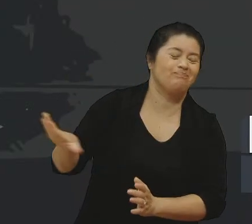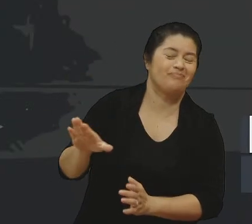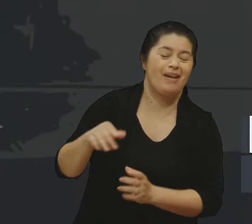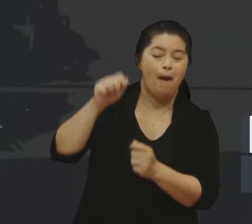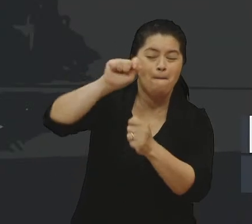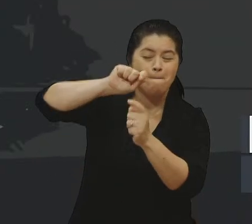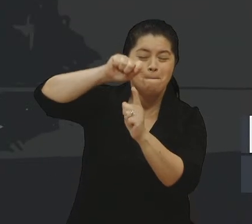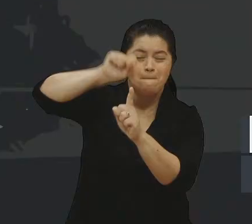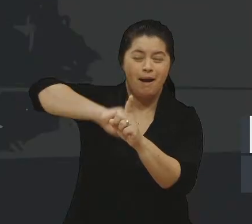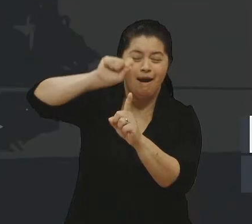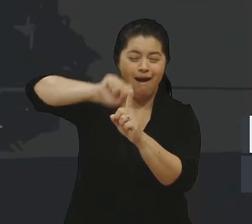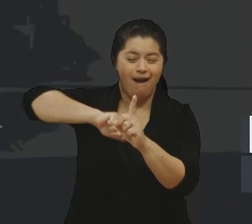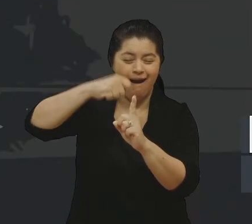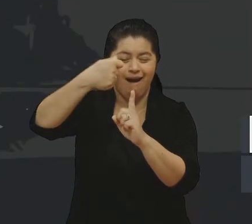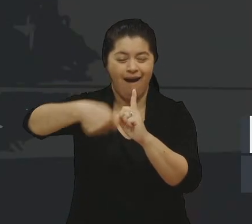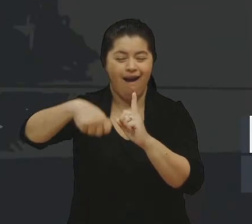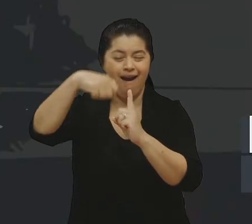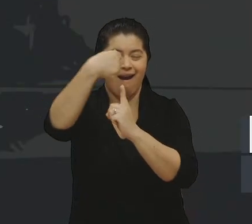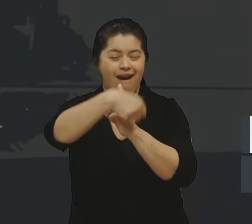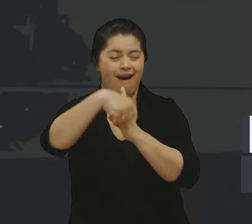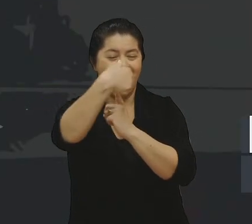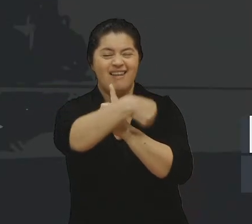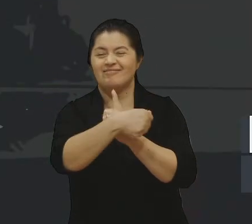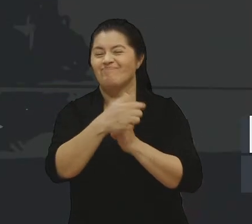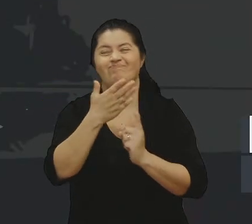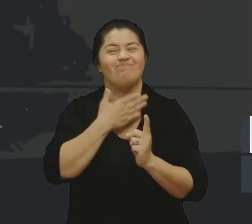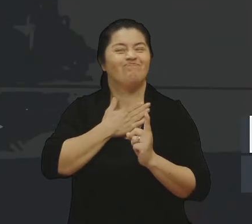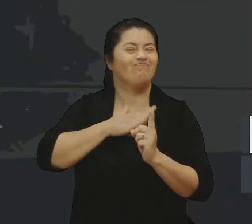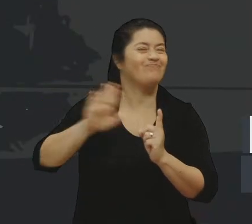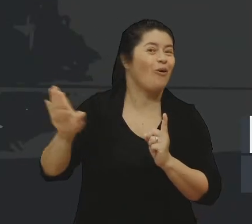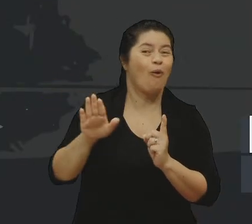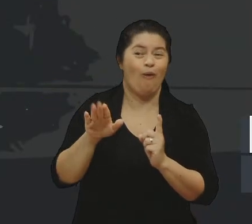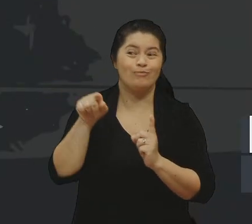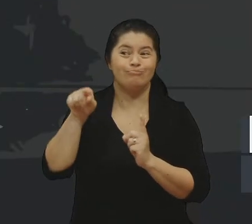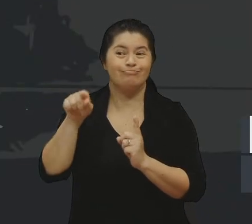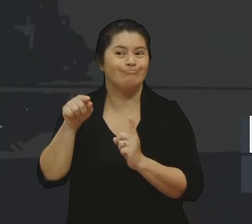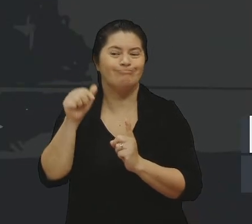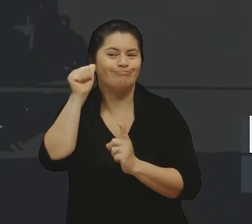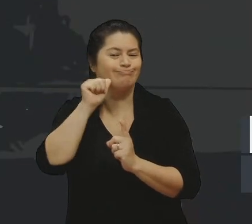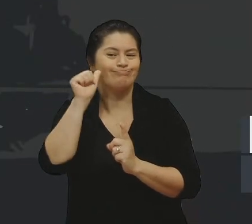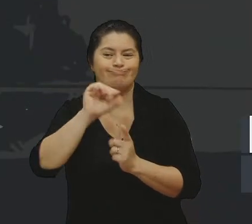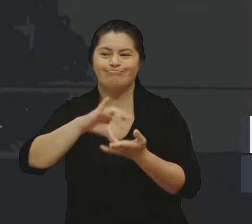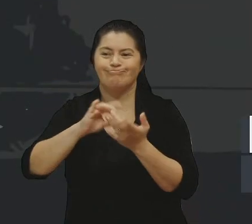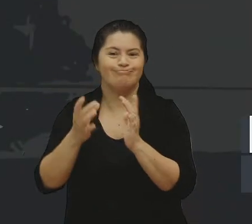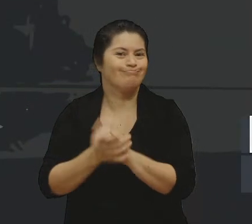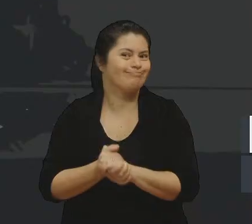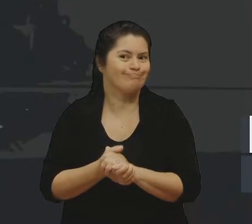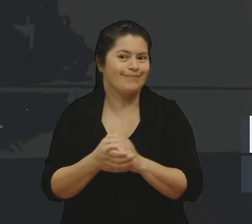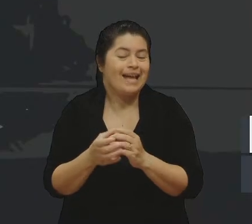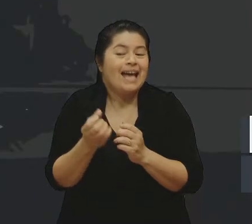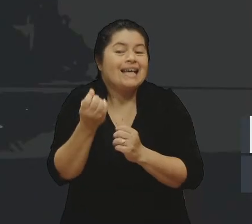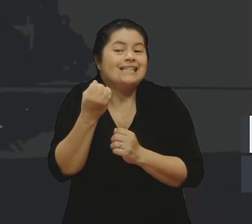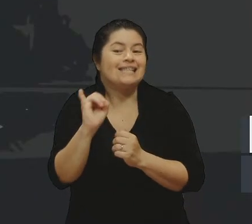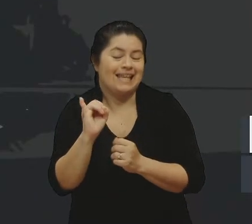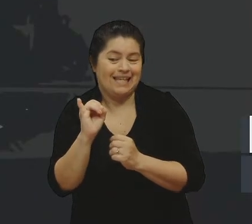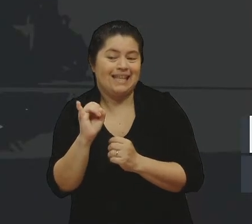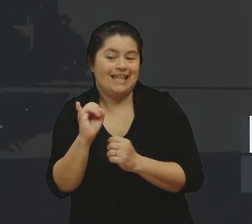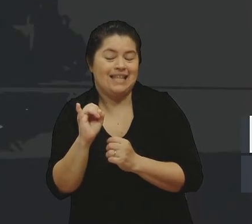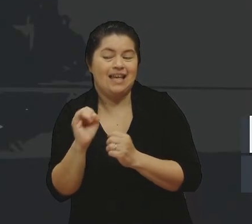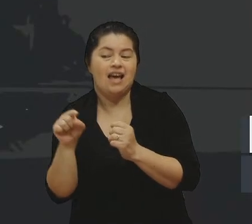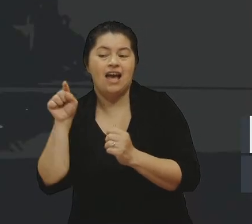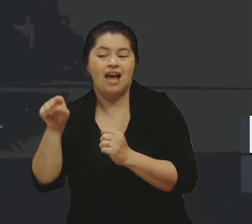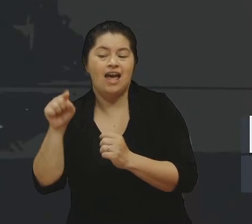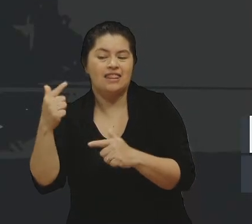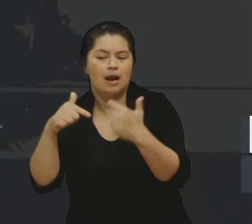Maioria, né? Eu também. Mas ela não gosta de banana. Então vocês pensem o seguinte, se o fruto do trabalho da minha esposa for banana, ela vai